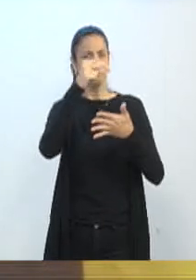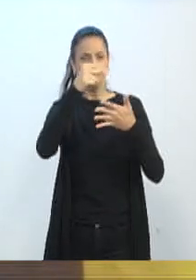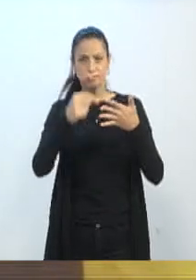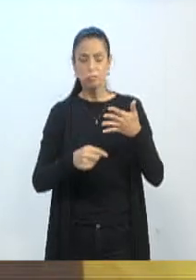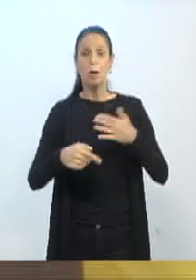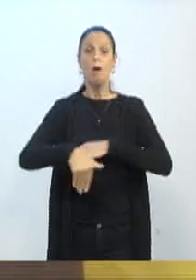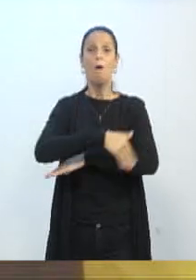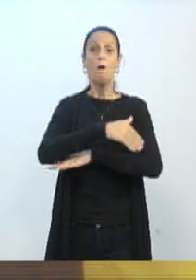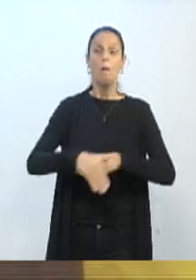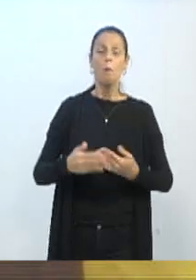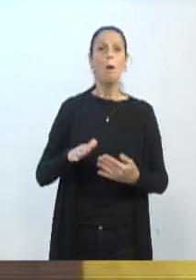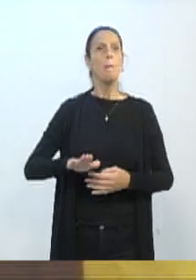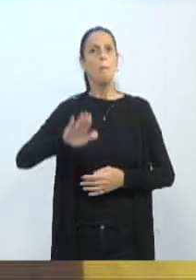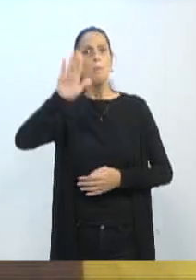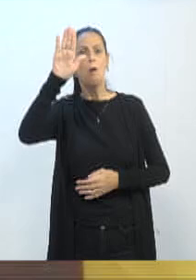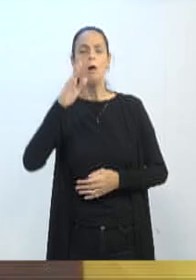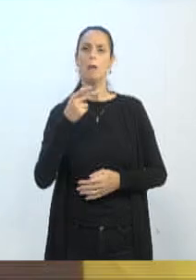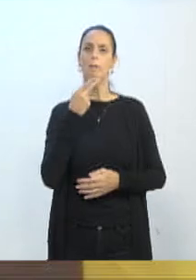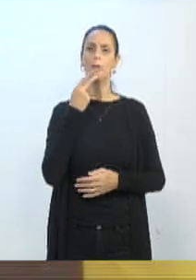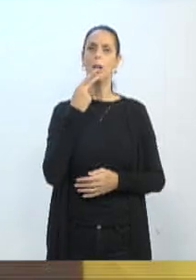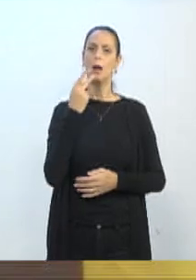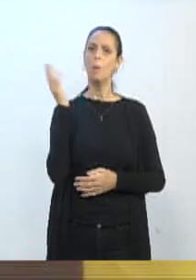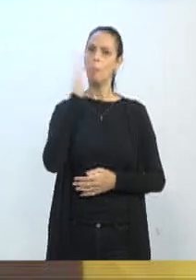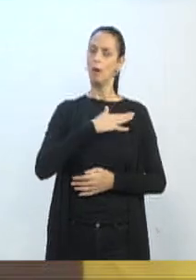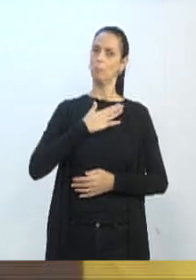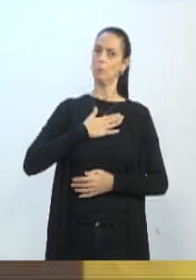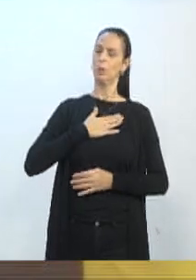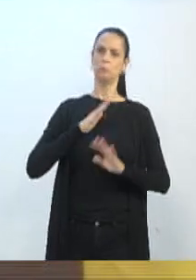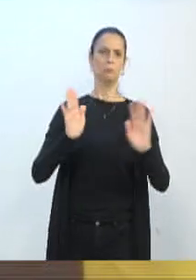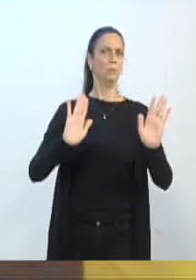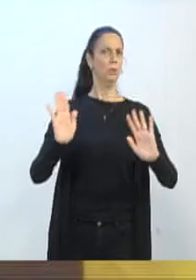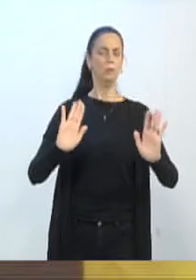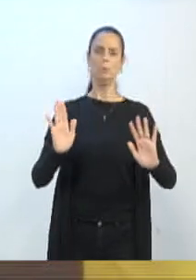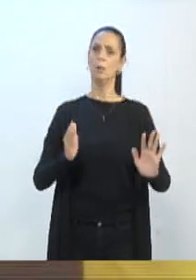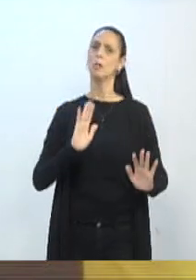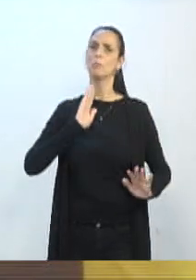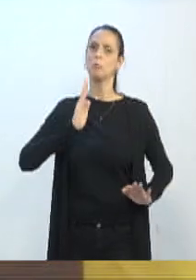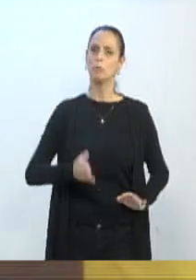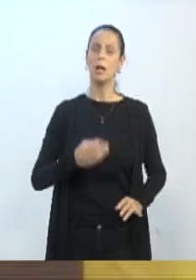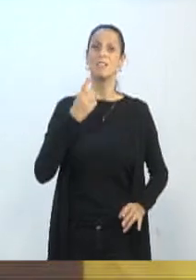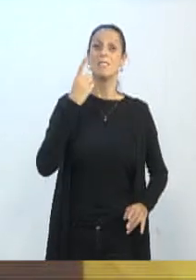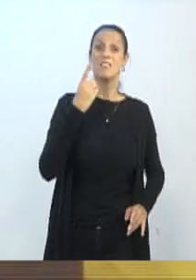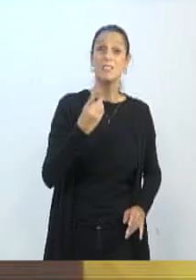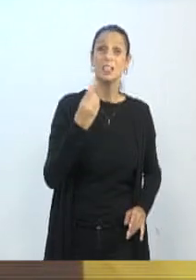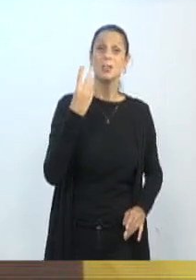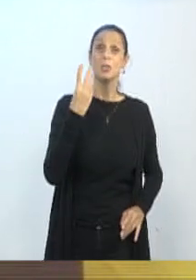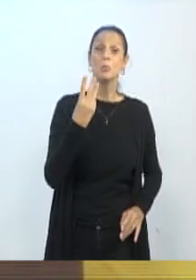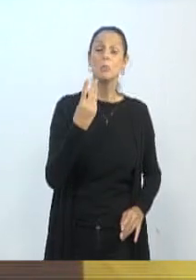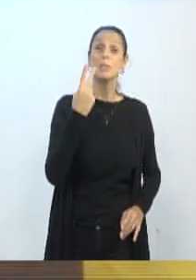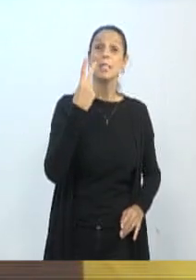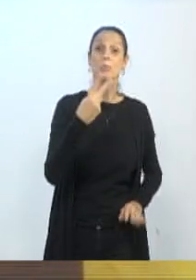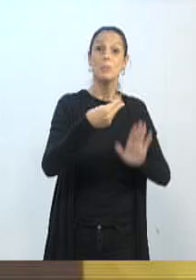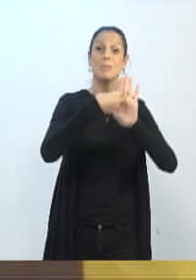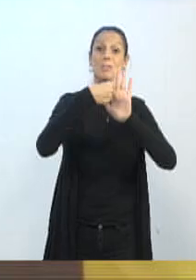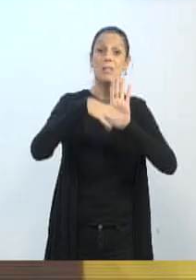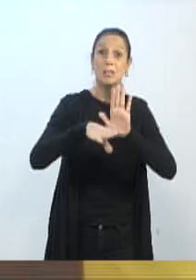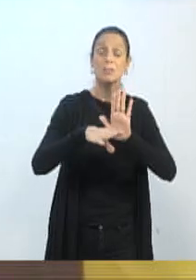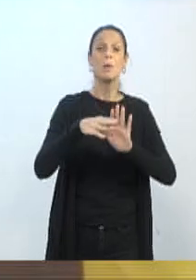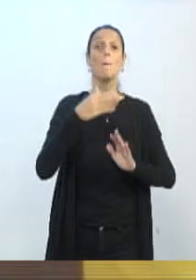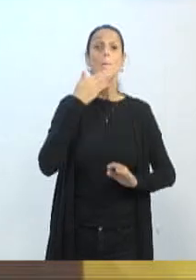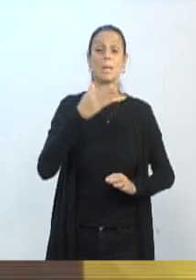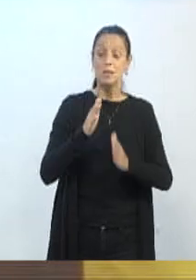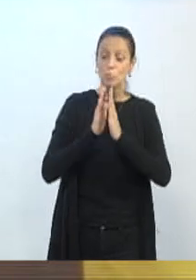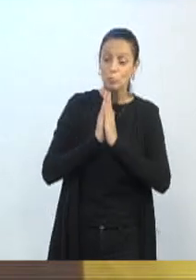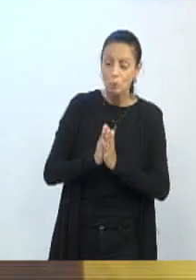é uma farsa sou favorável 130 indicações solicitando limpeza pública cobrando da comunidade